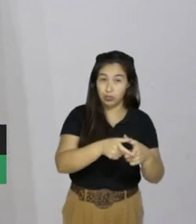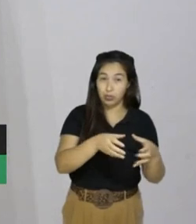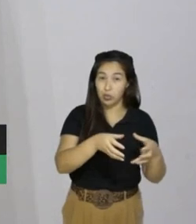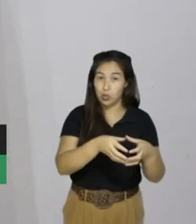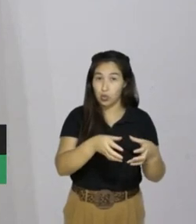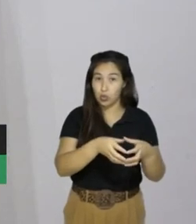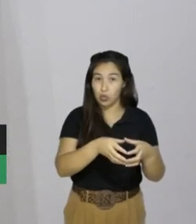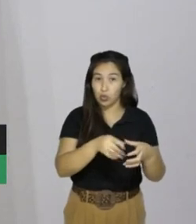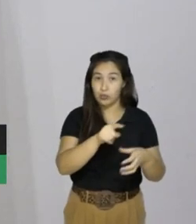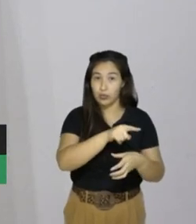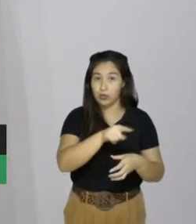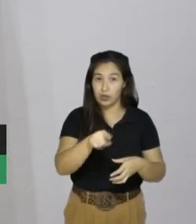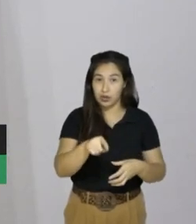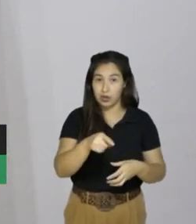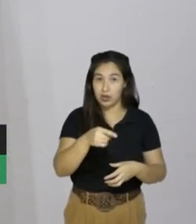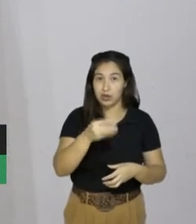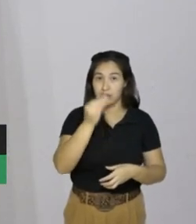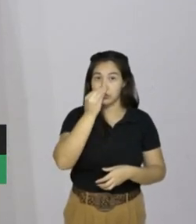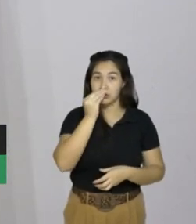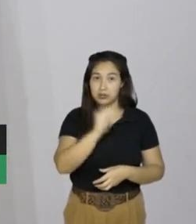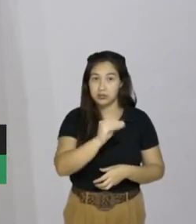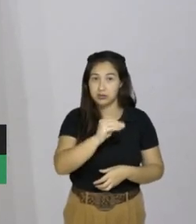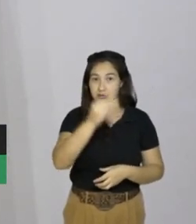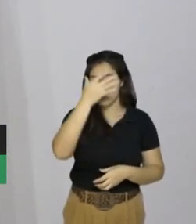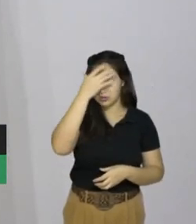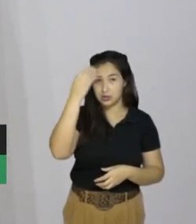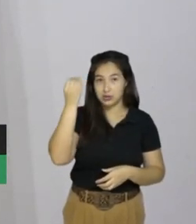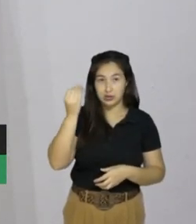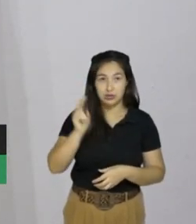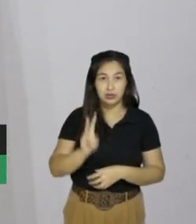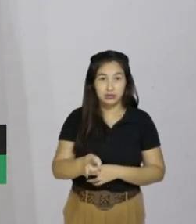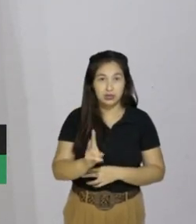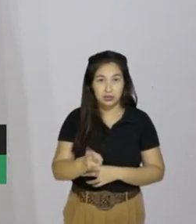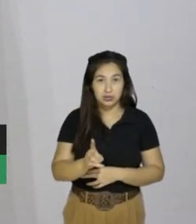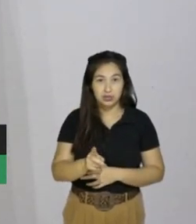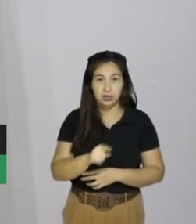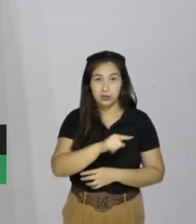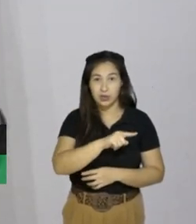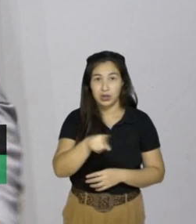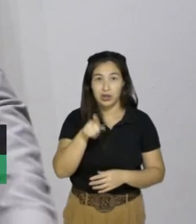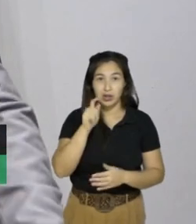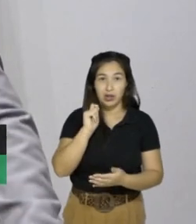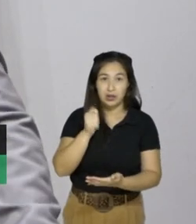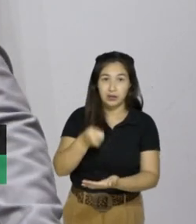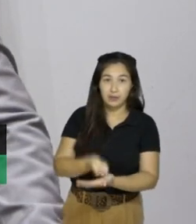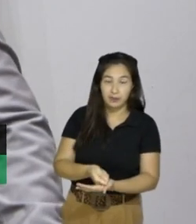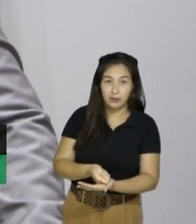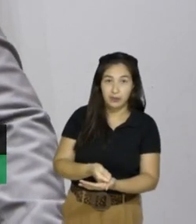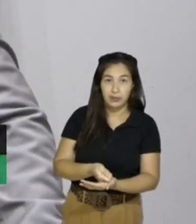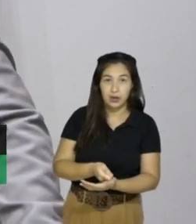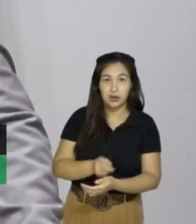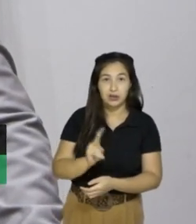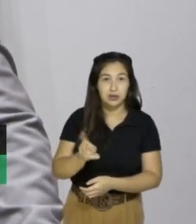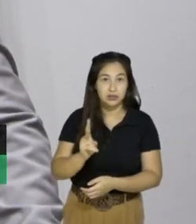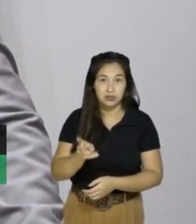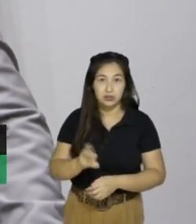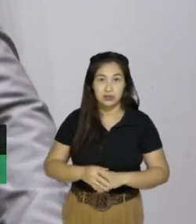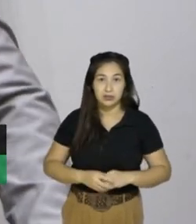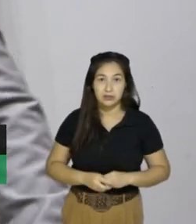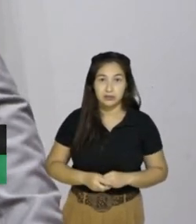que é esquecida sempre que é o quem paga a conta é sempre esquecida